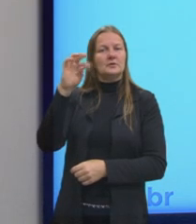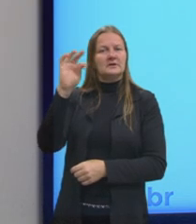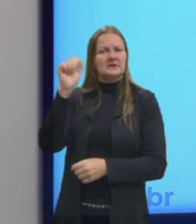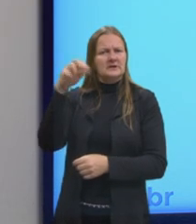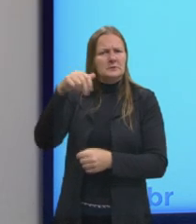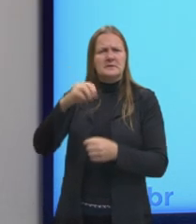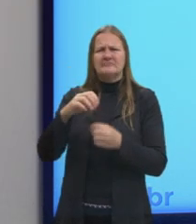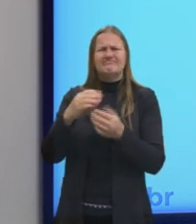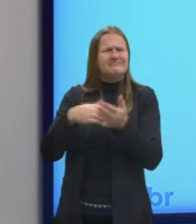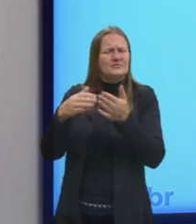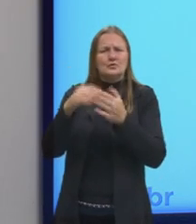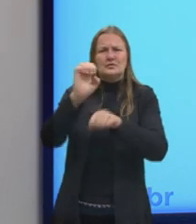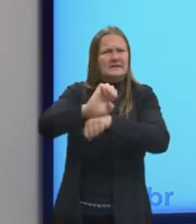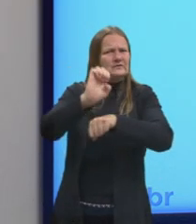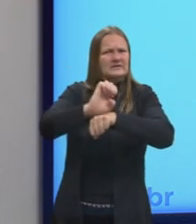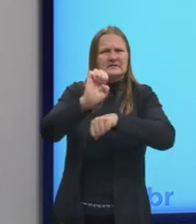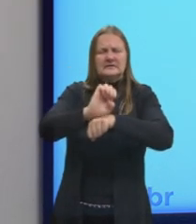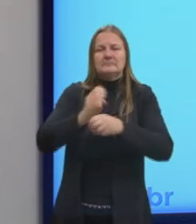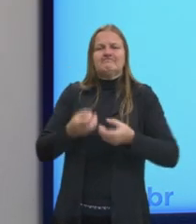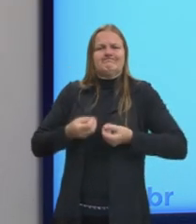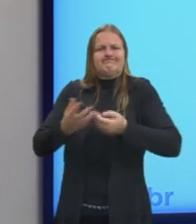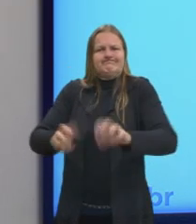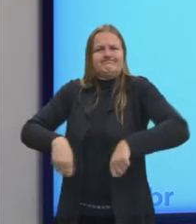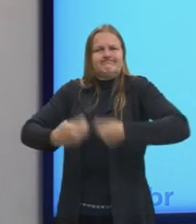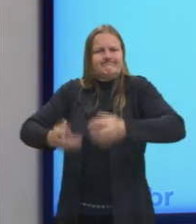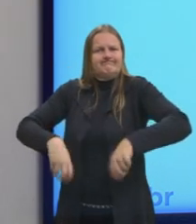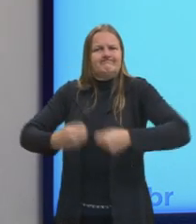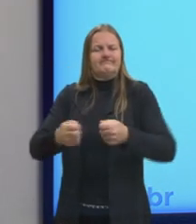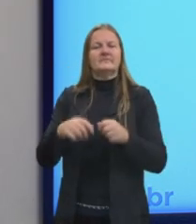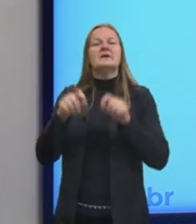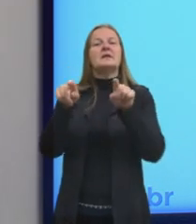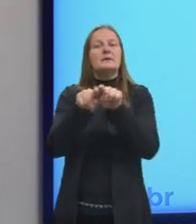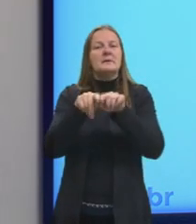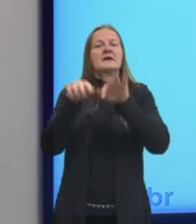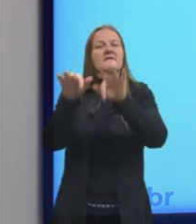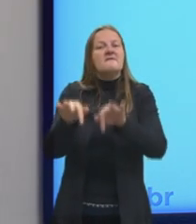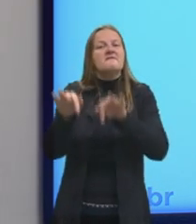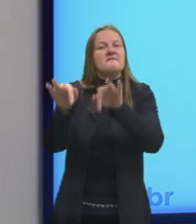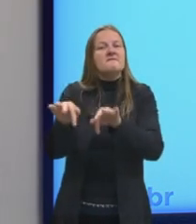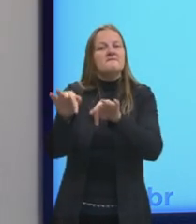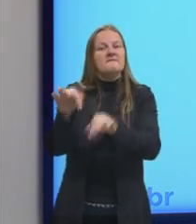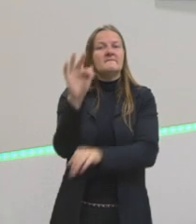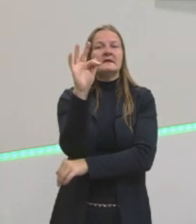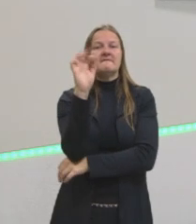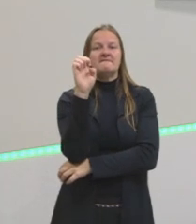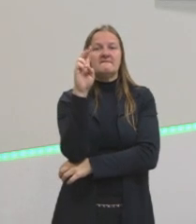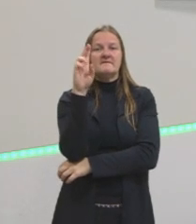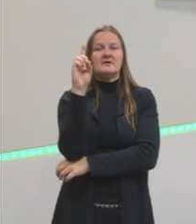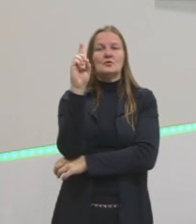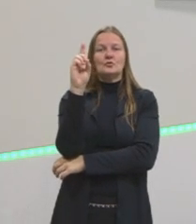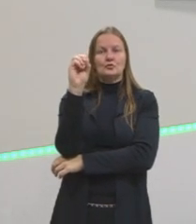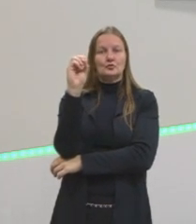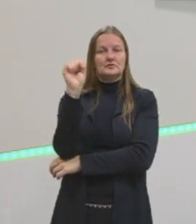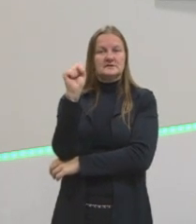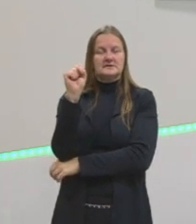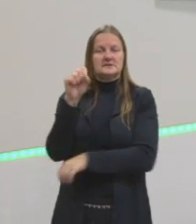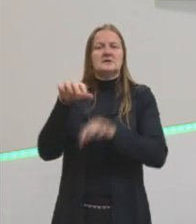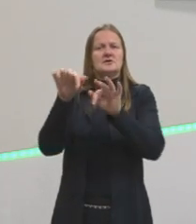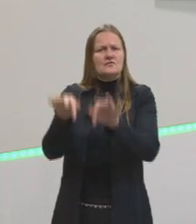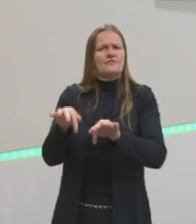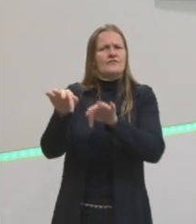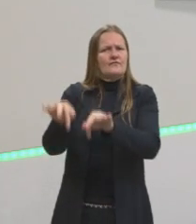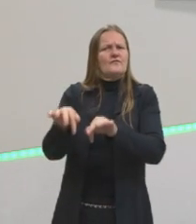produzia para o estado e por fim o trabalho feudal o trabalho nos feudos sabe que os feudos né